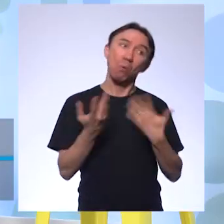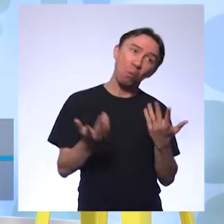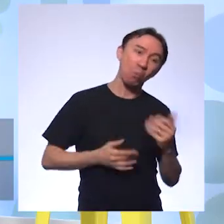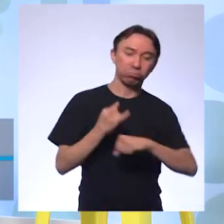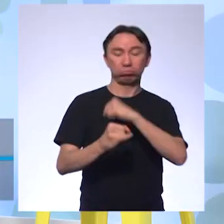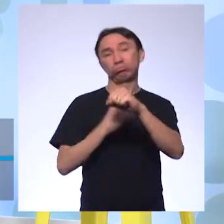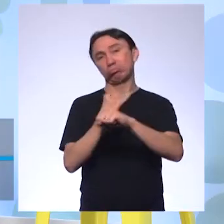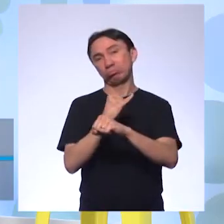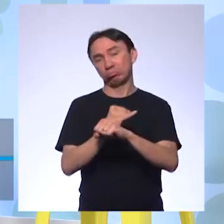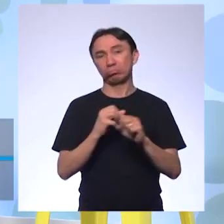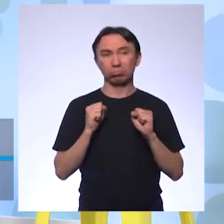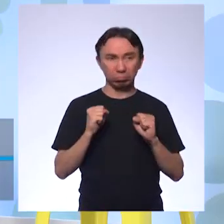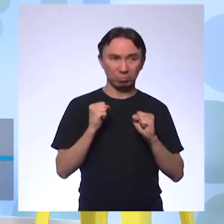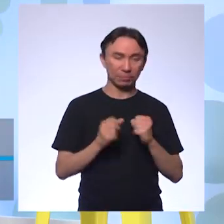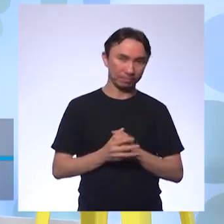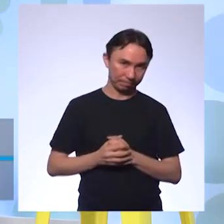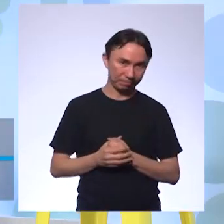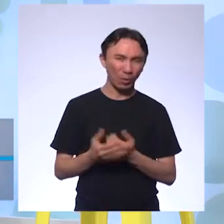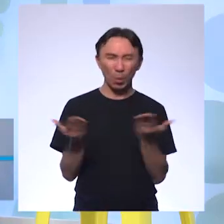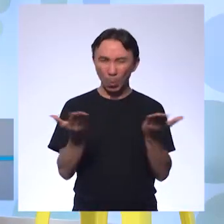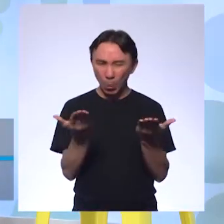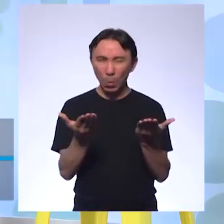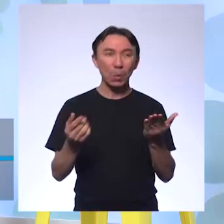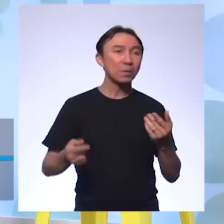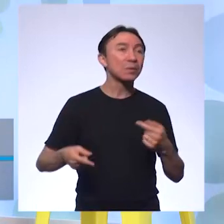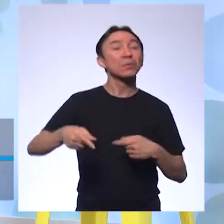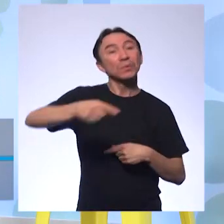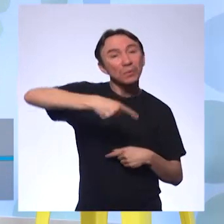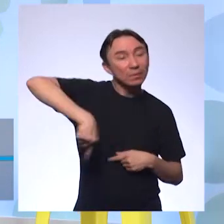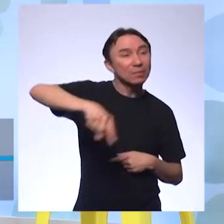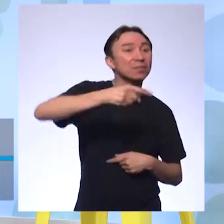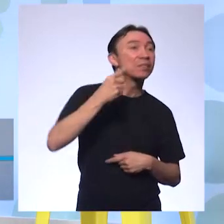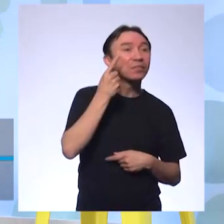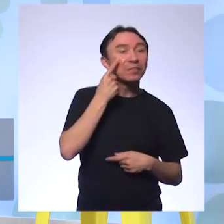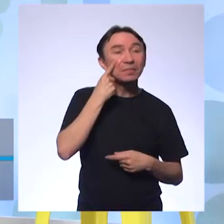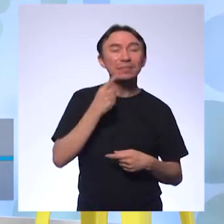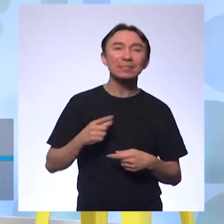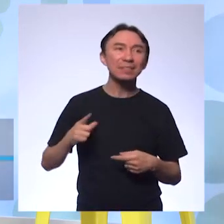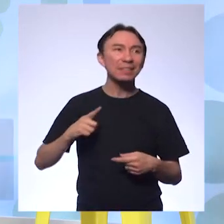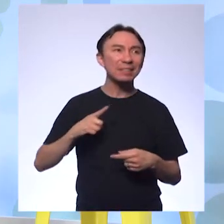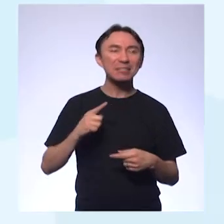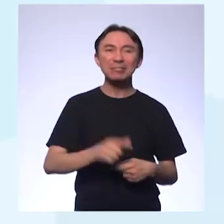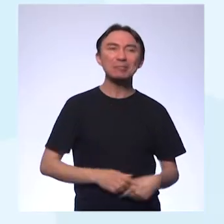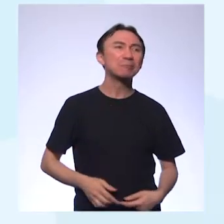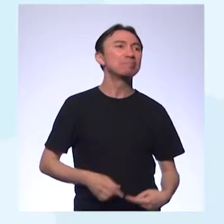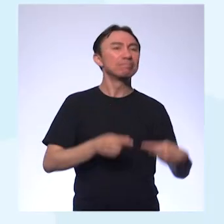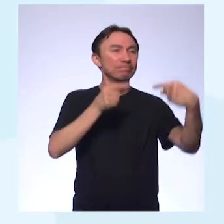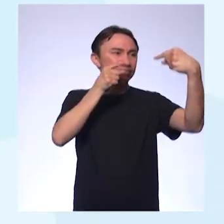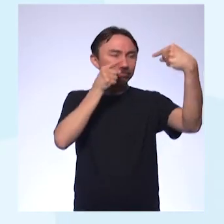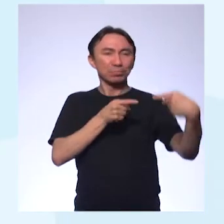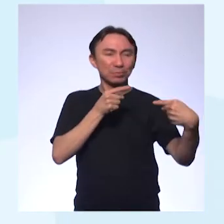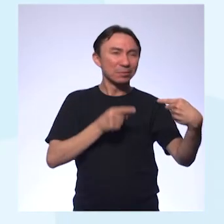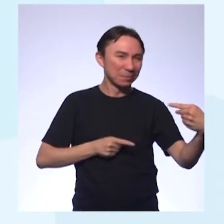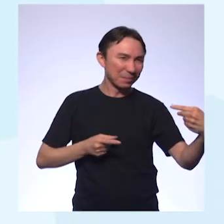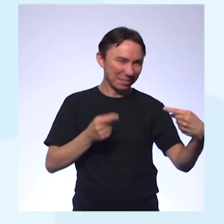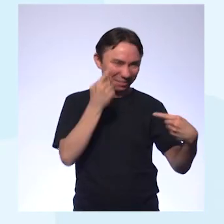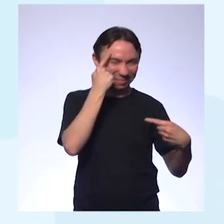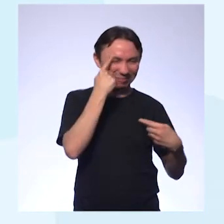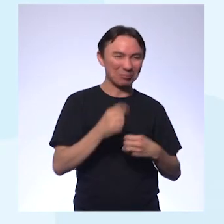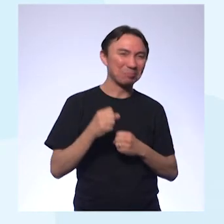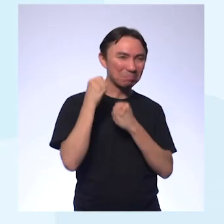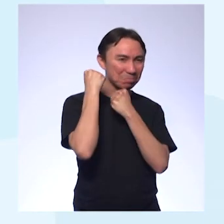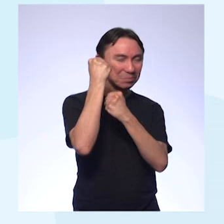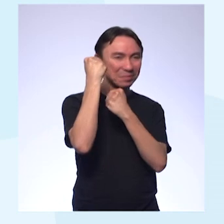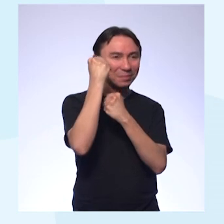vai começar a falar do desafio do superpoder. E percebam que a